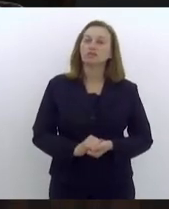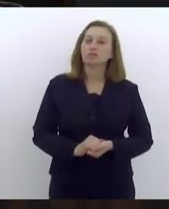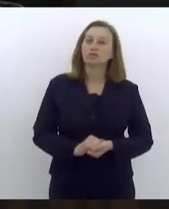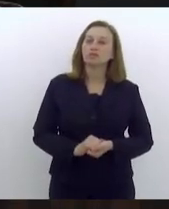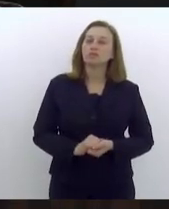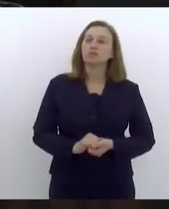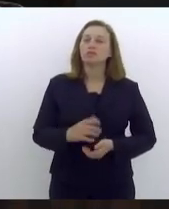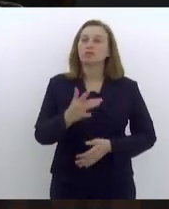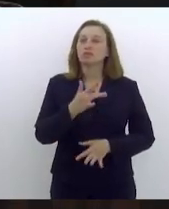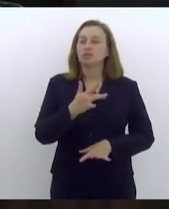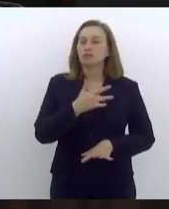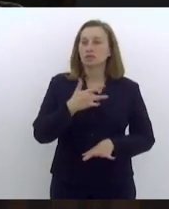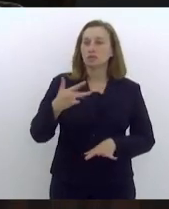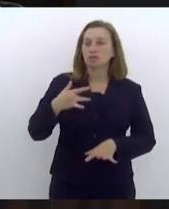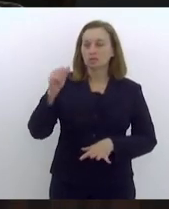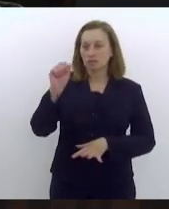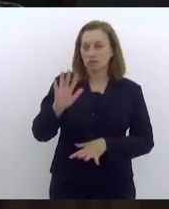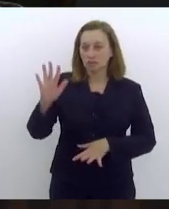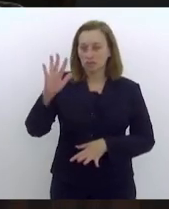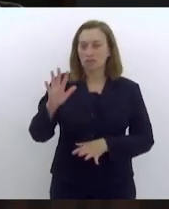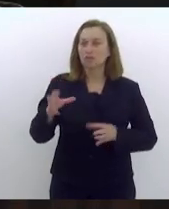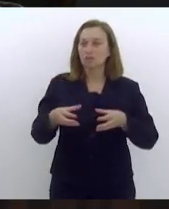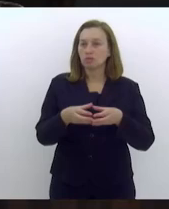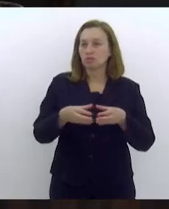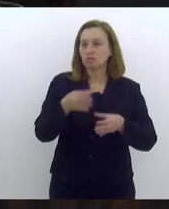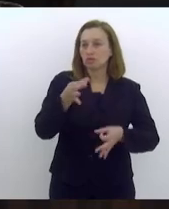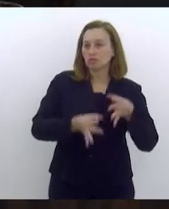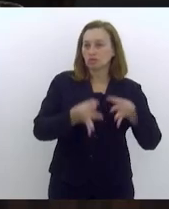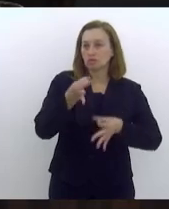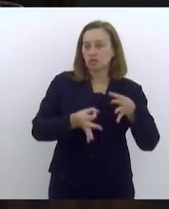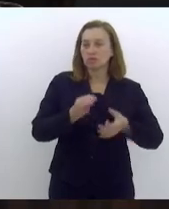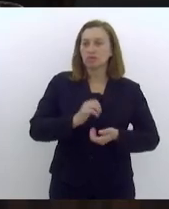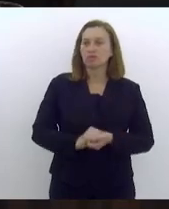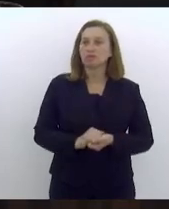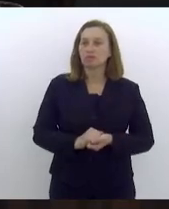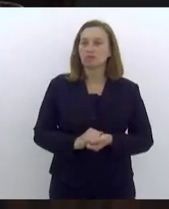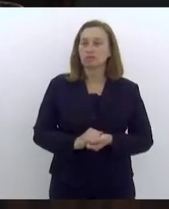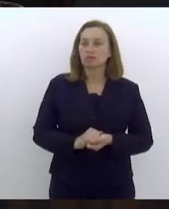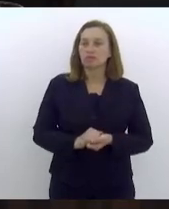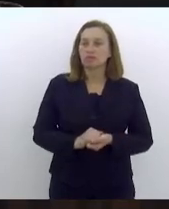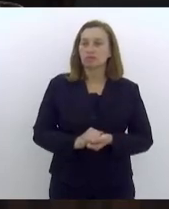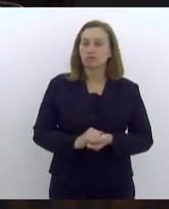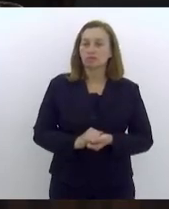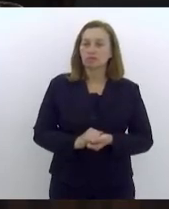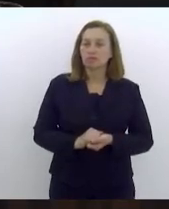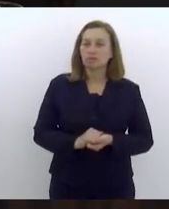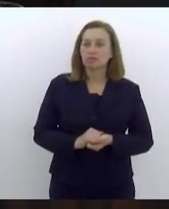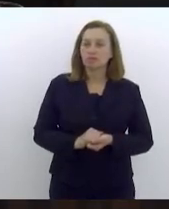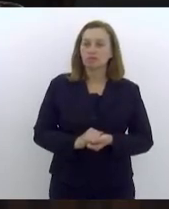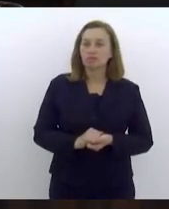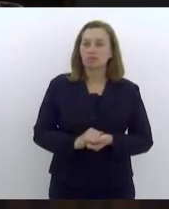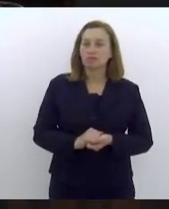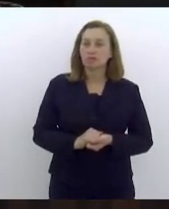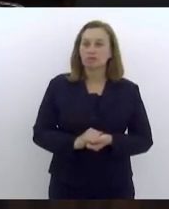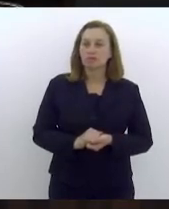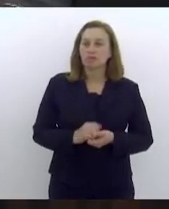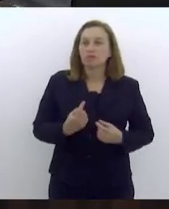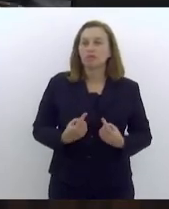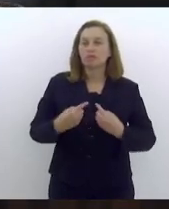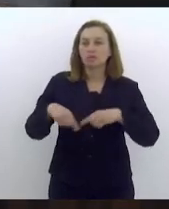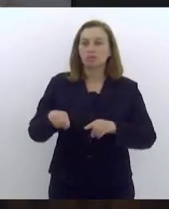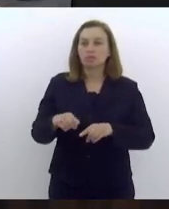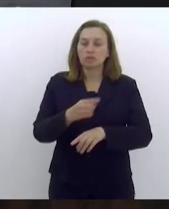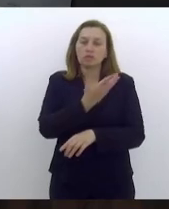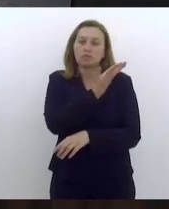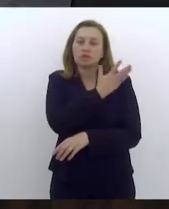de saúde. Pendentes pareceres da Comissão de Constituição e Justiça, para Constituição e Justiça, de combate à